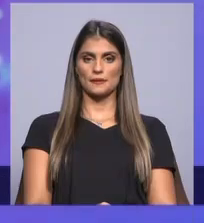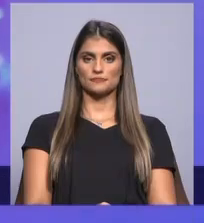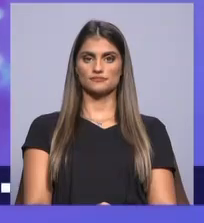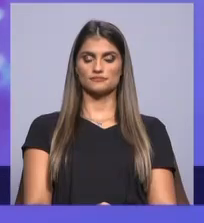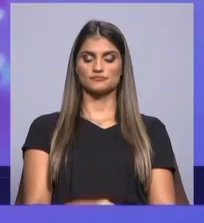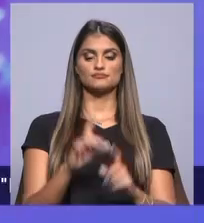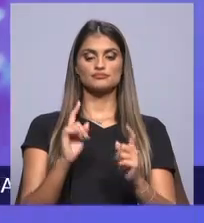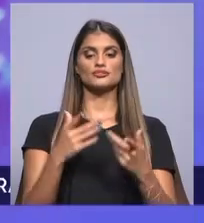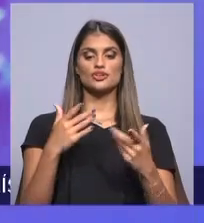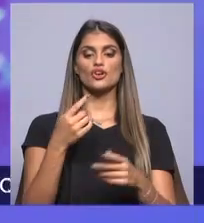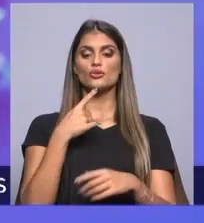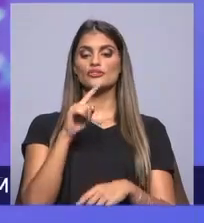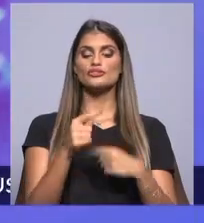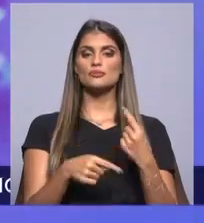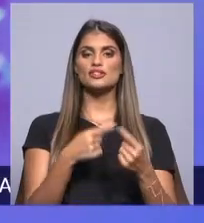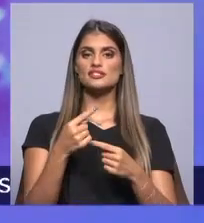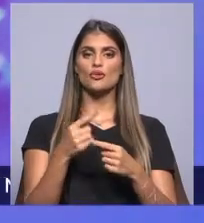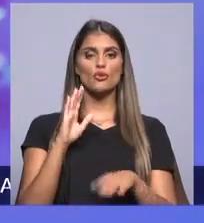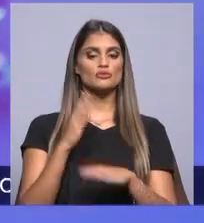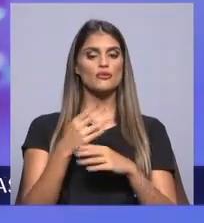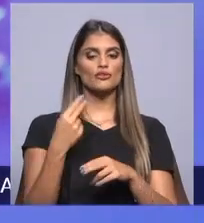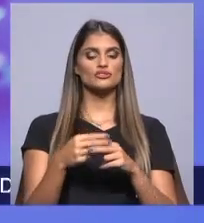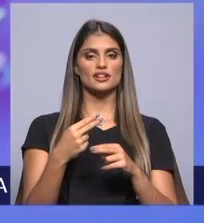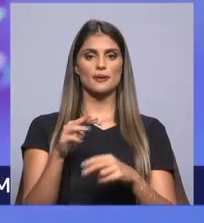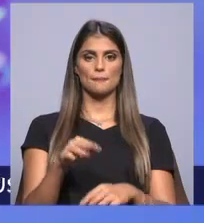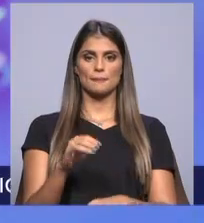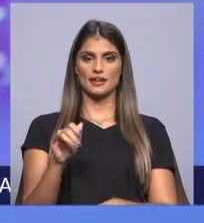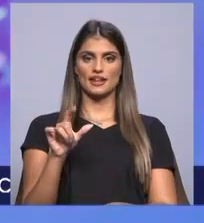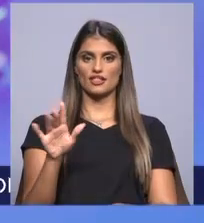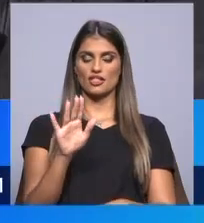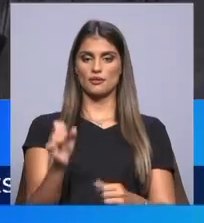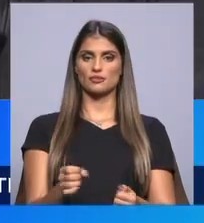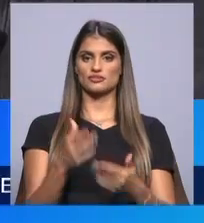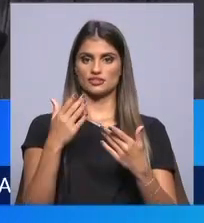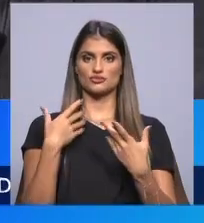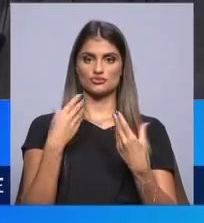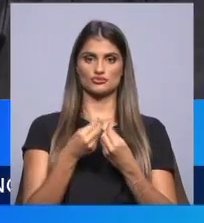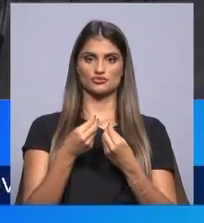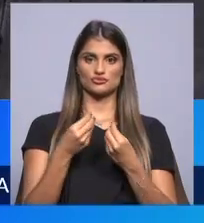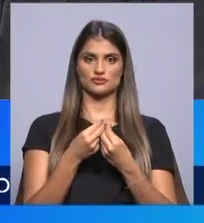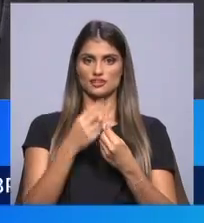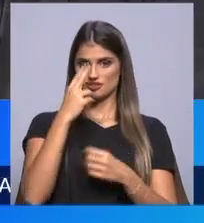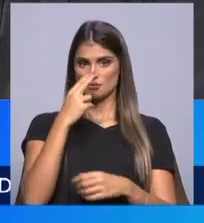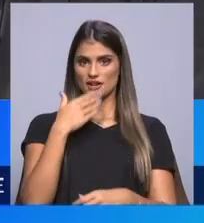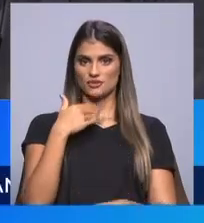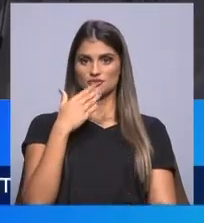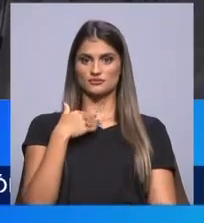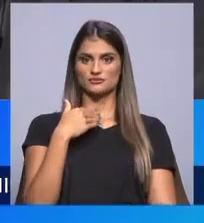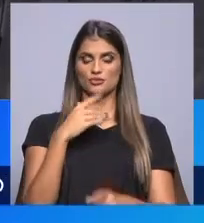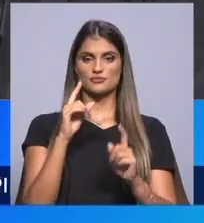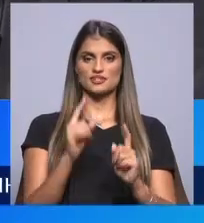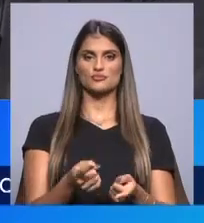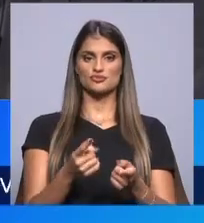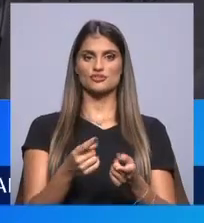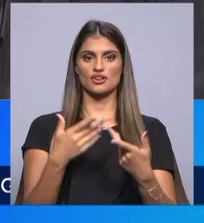Partimos agora para mais uma edição do A Última Fronteira. Miguel Gonçalves, bom dia, está connosco a partir de Castelo Branco. Começamos a